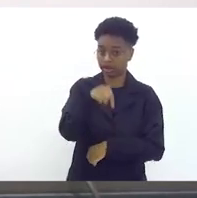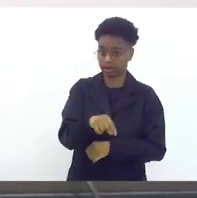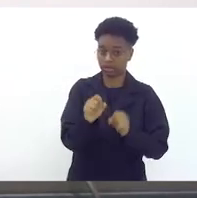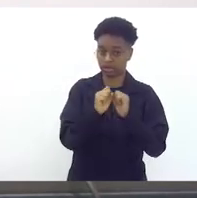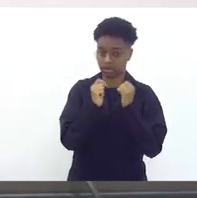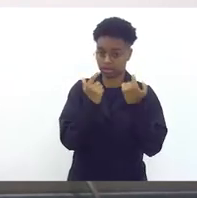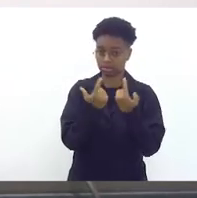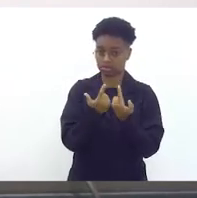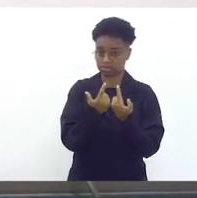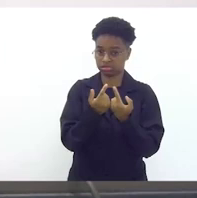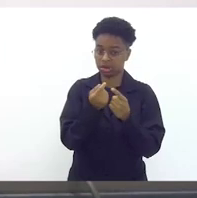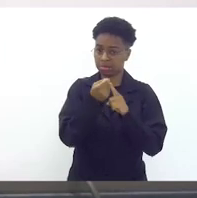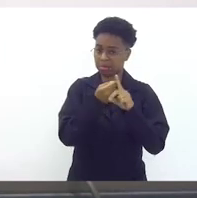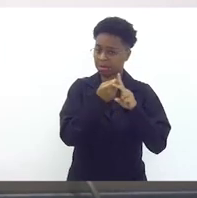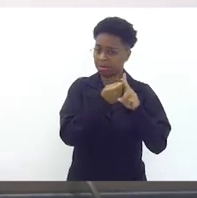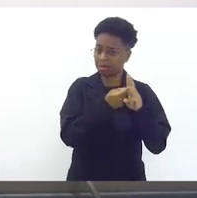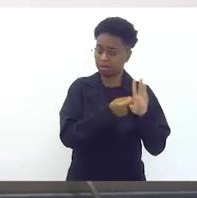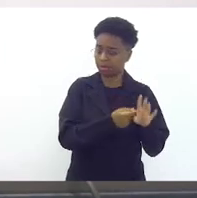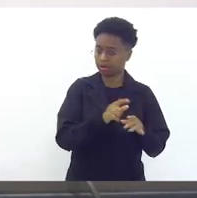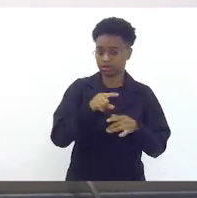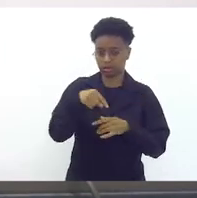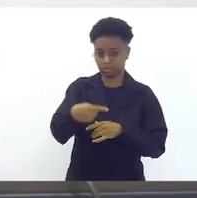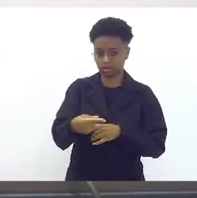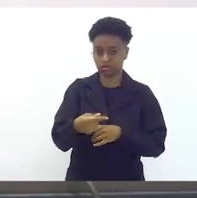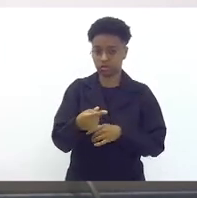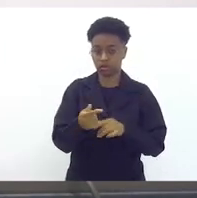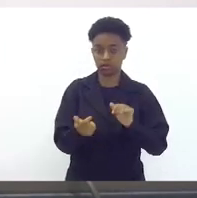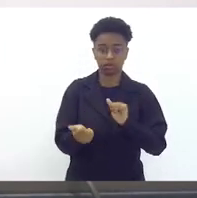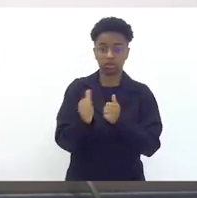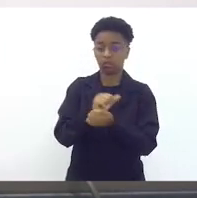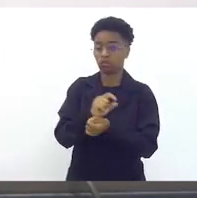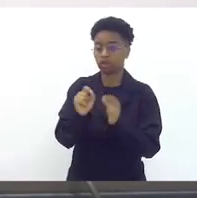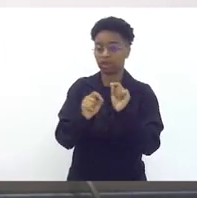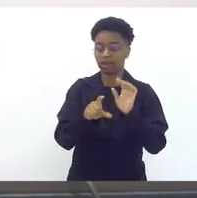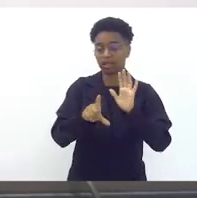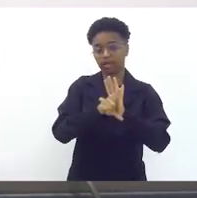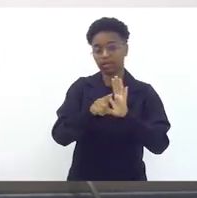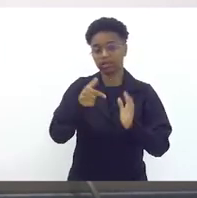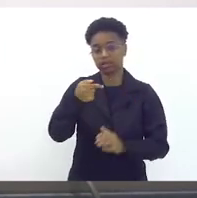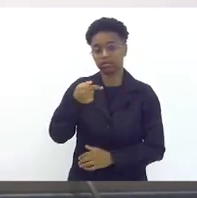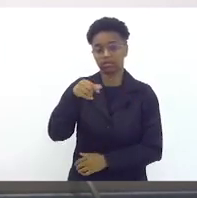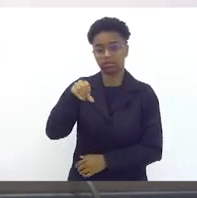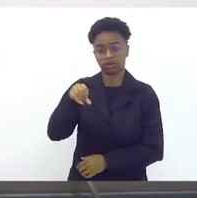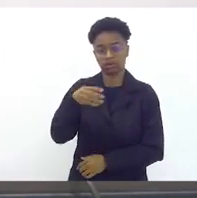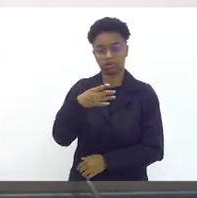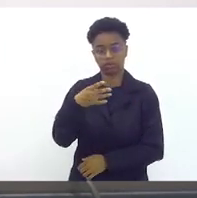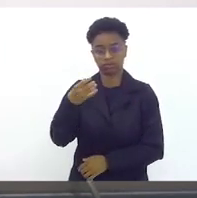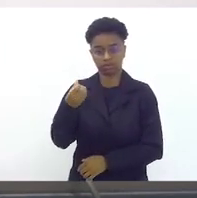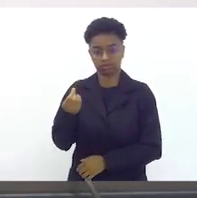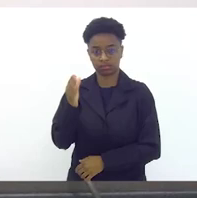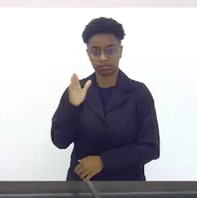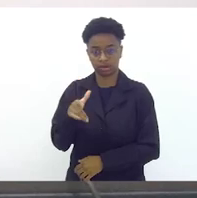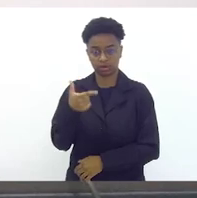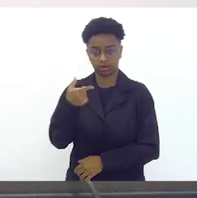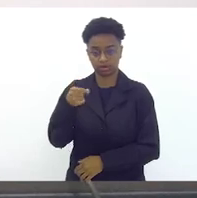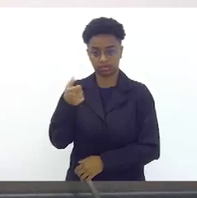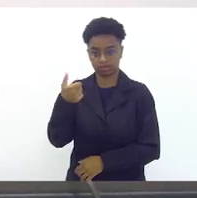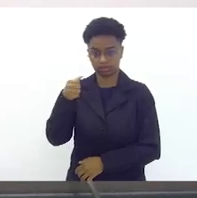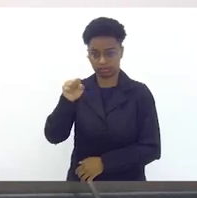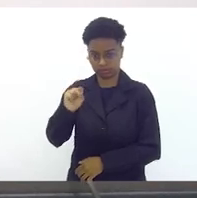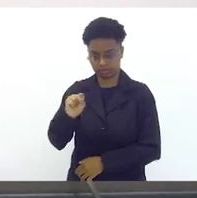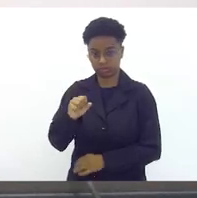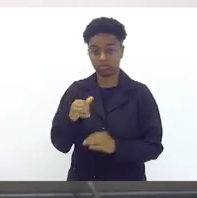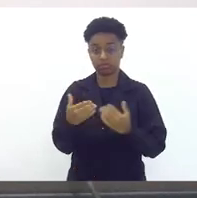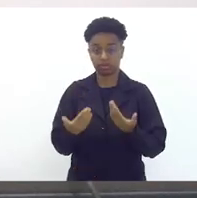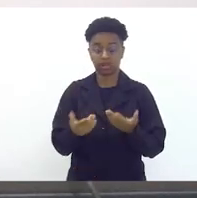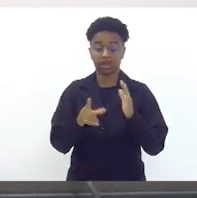depois, que virou uma lei, a Lei 7946, de 2018. E